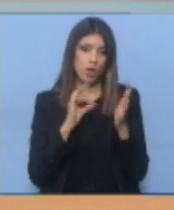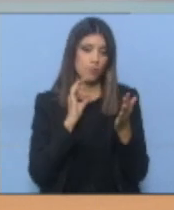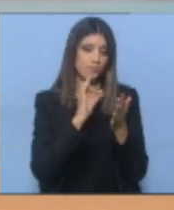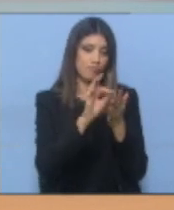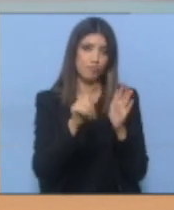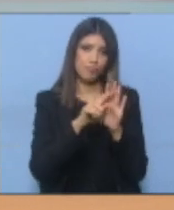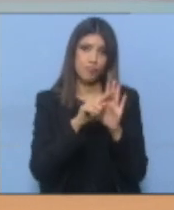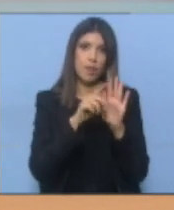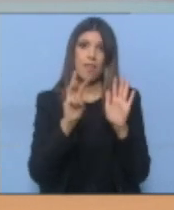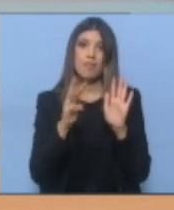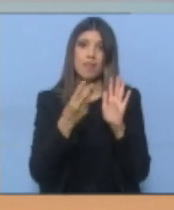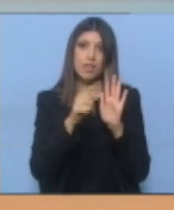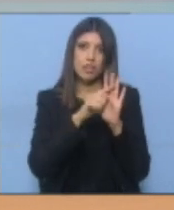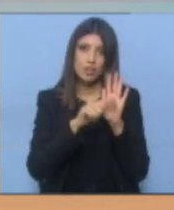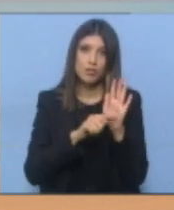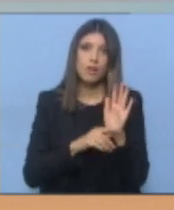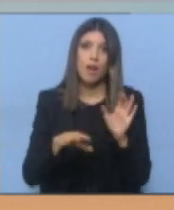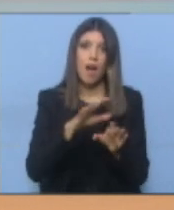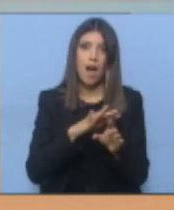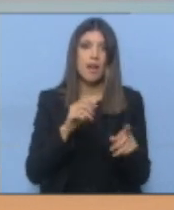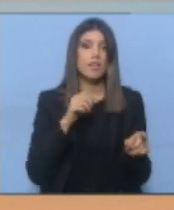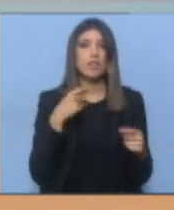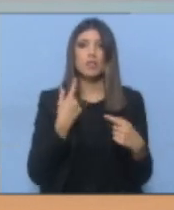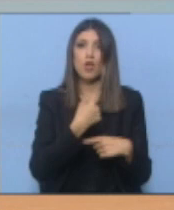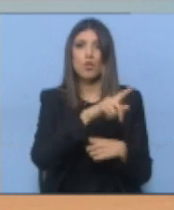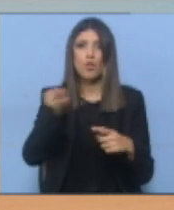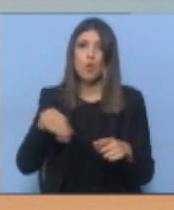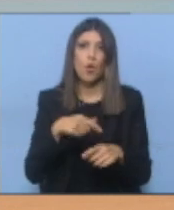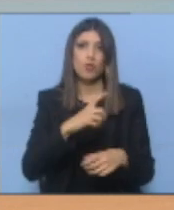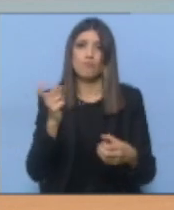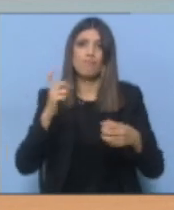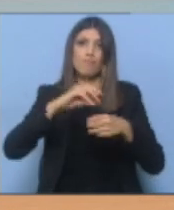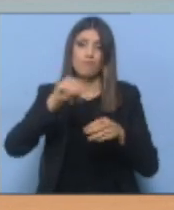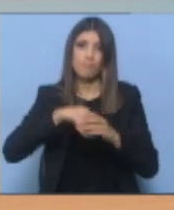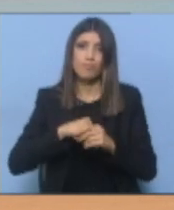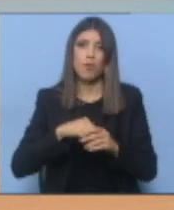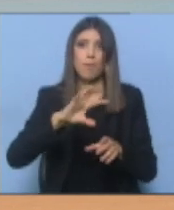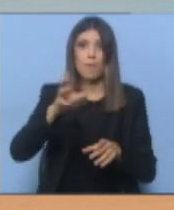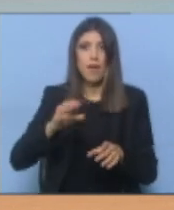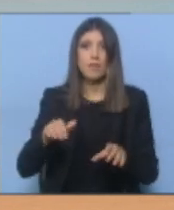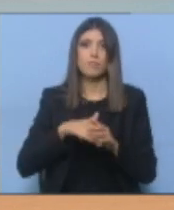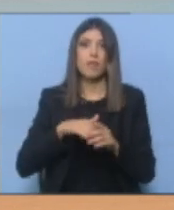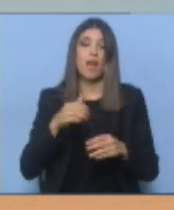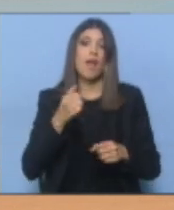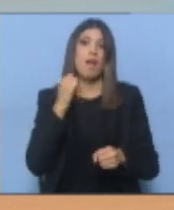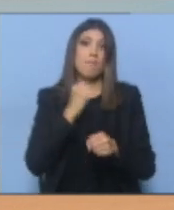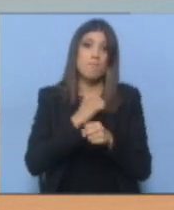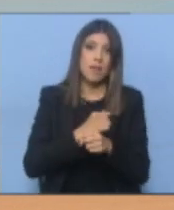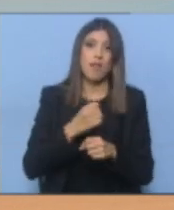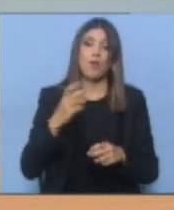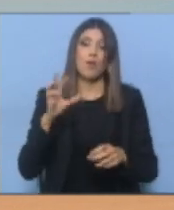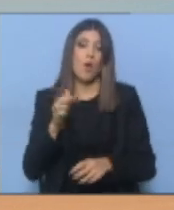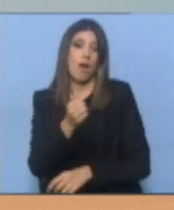foram definidas 3 áreas que são transversais a todos os países participantes, que têm a ver com o emprego, habitação e